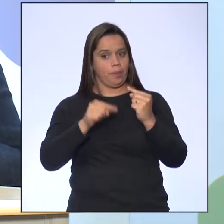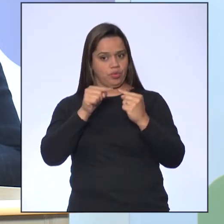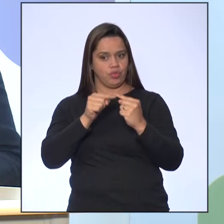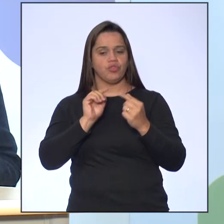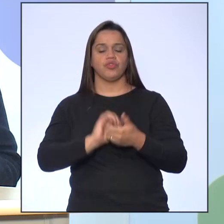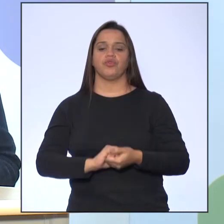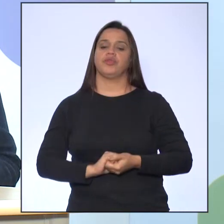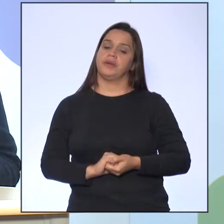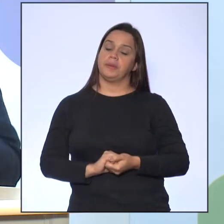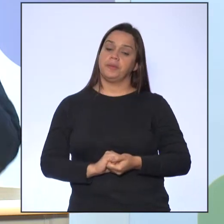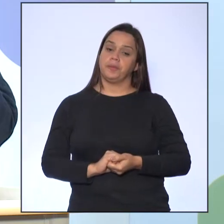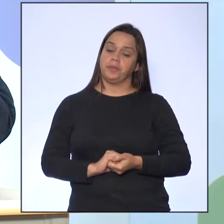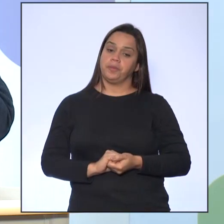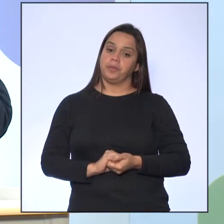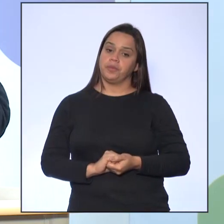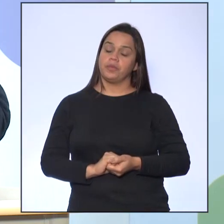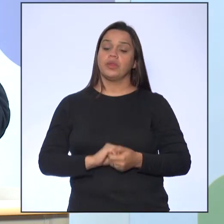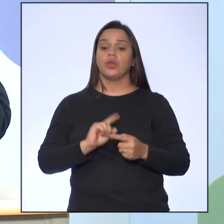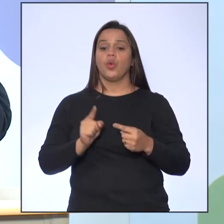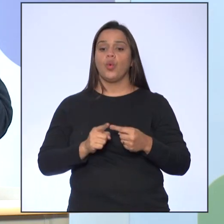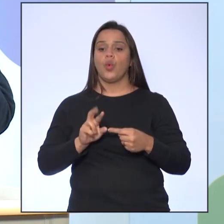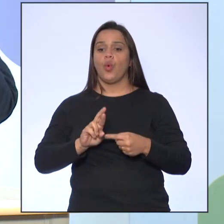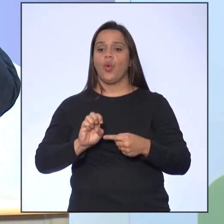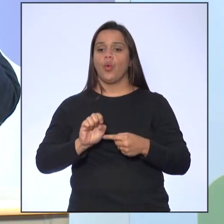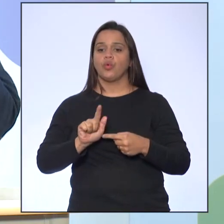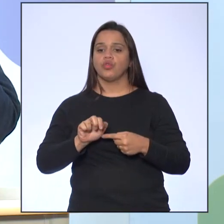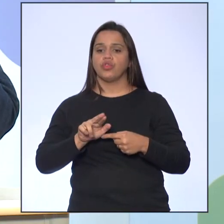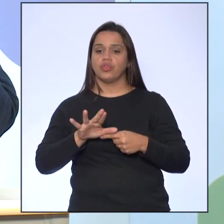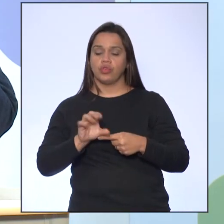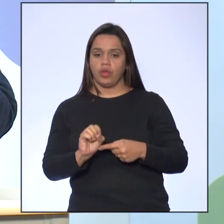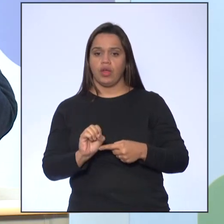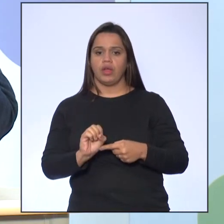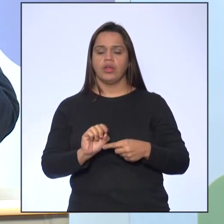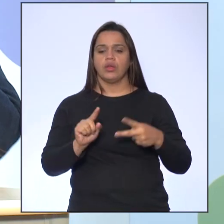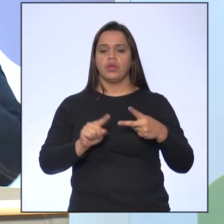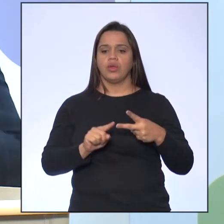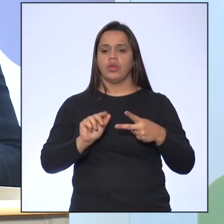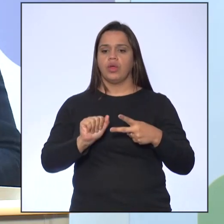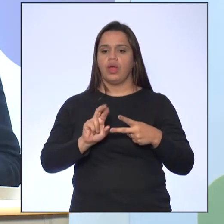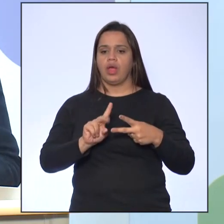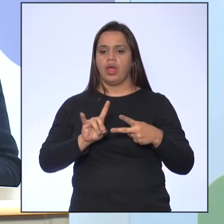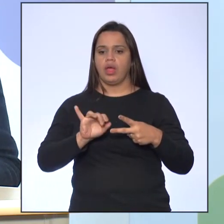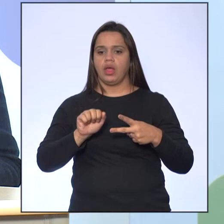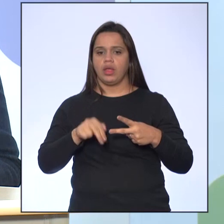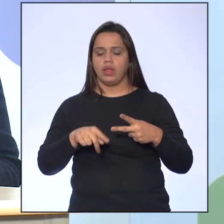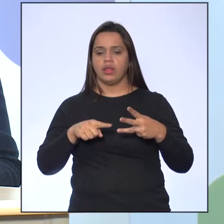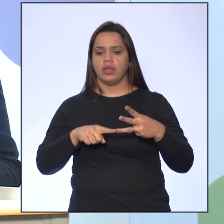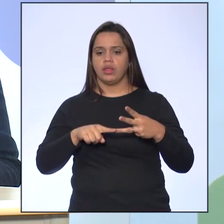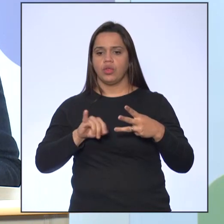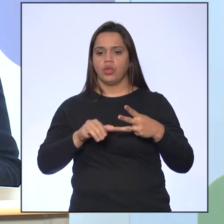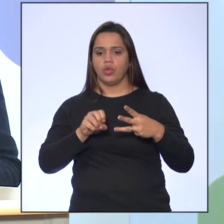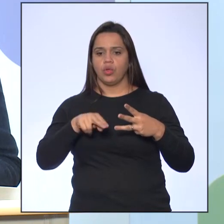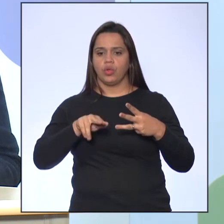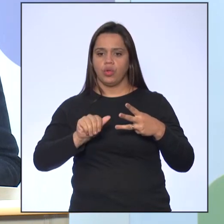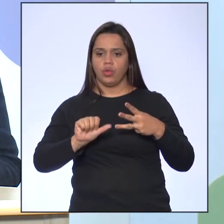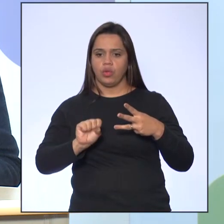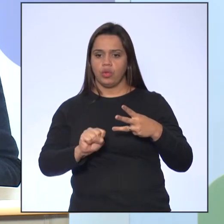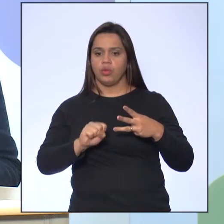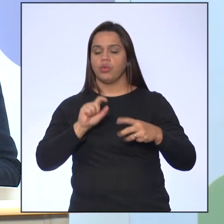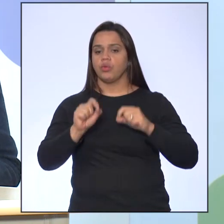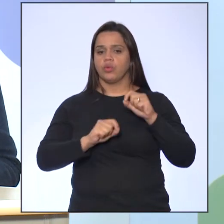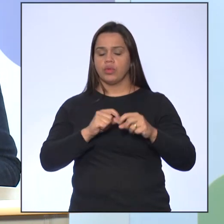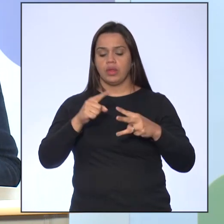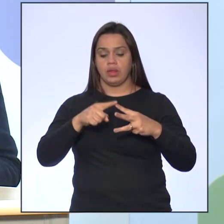tá? O Rogério, né, e o Adrian. O Rogério, o Jonas e o Adrian, né?